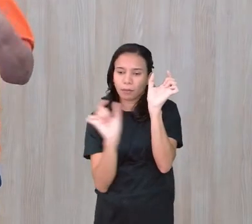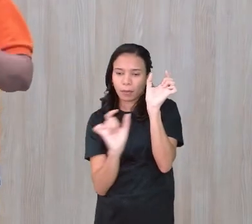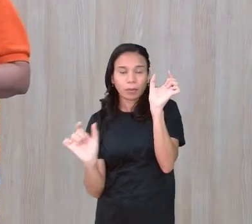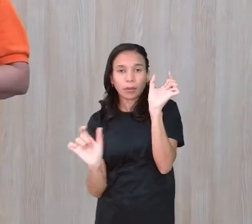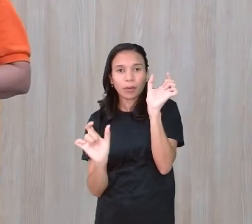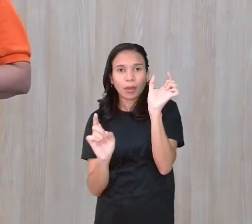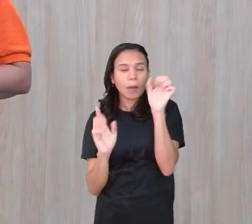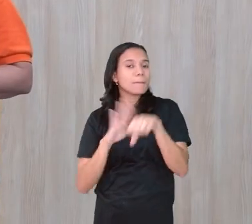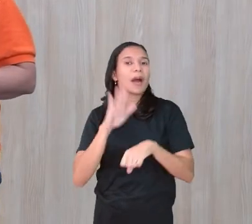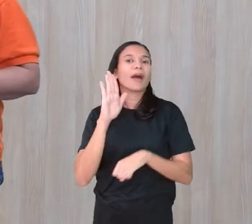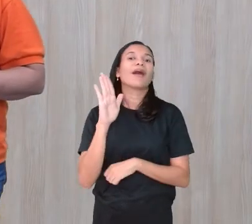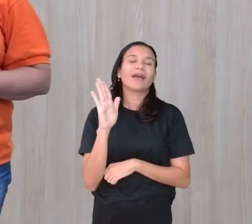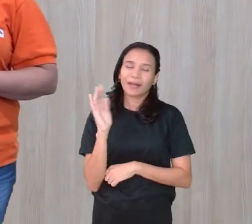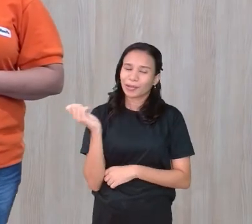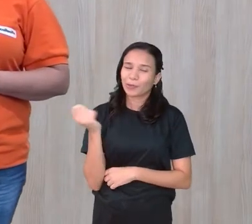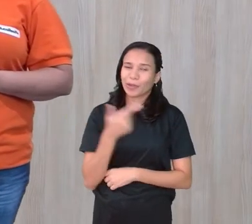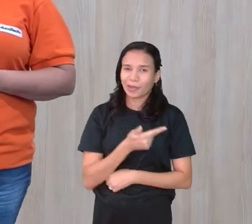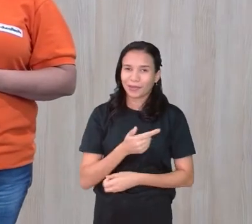muito mais que isso.